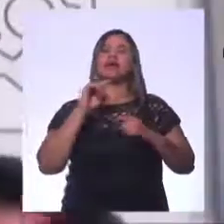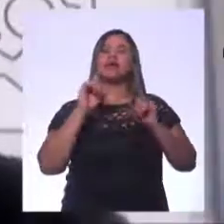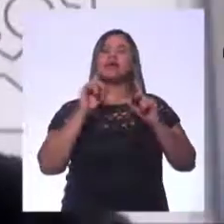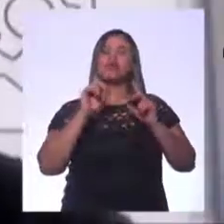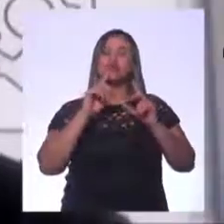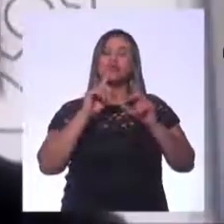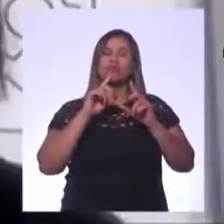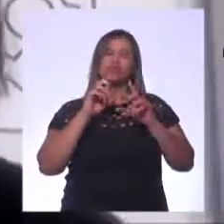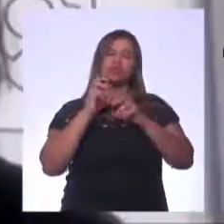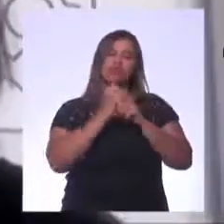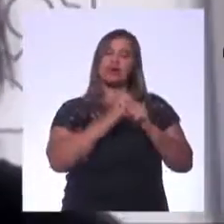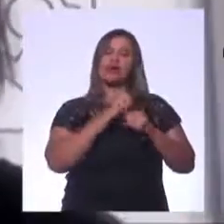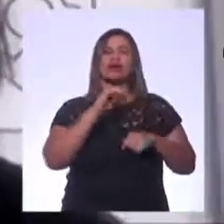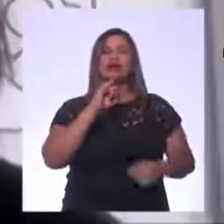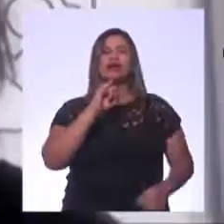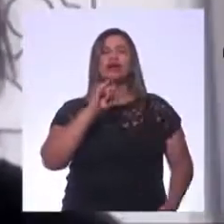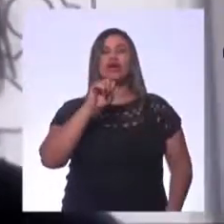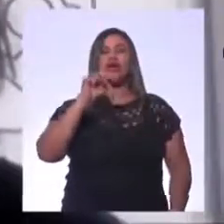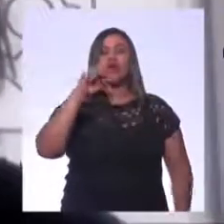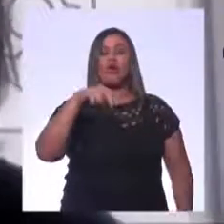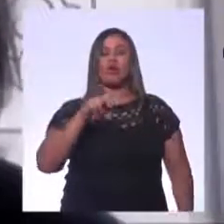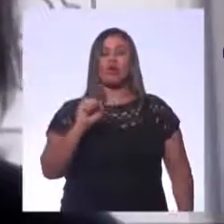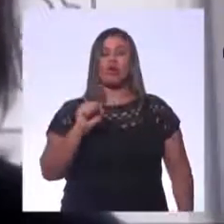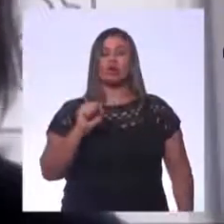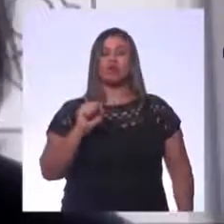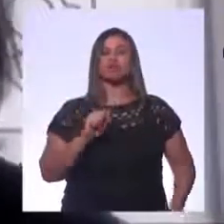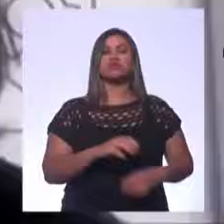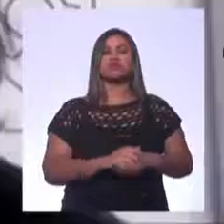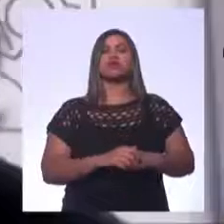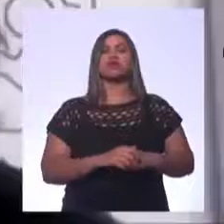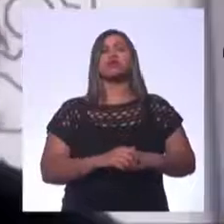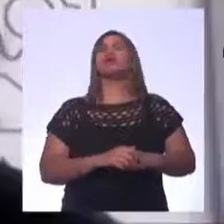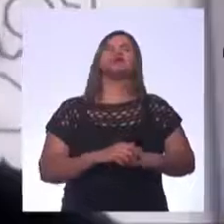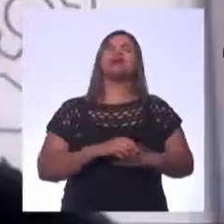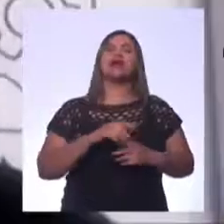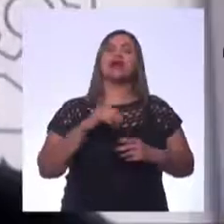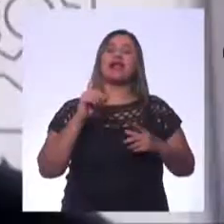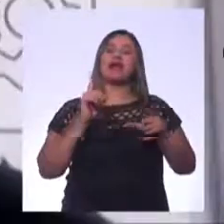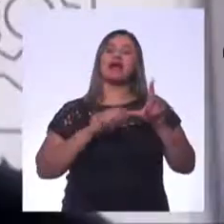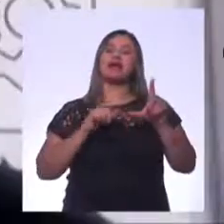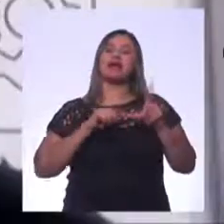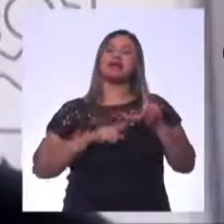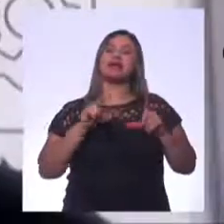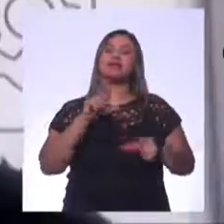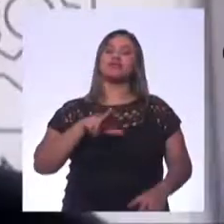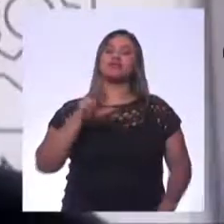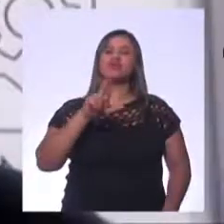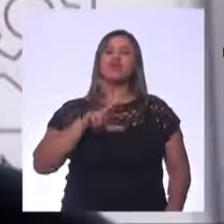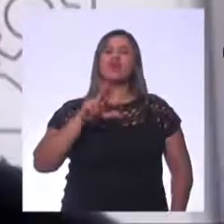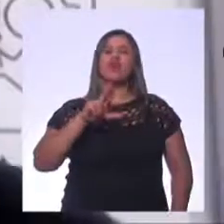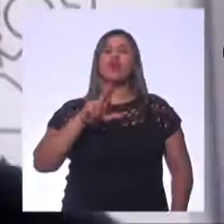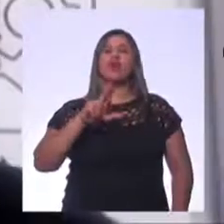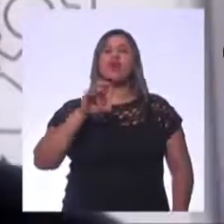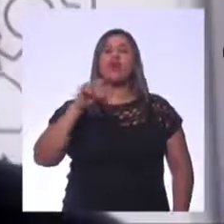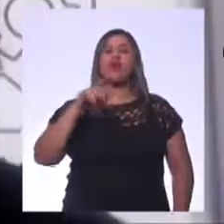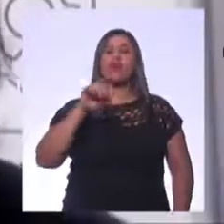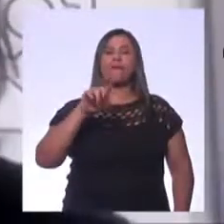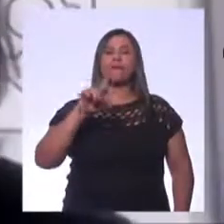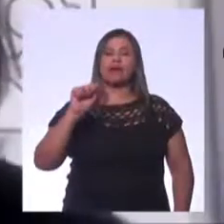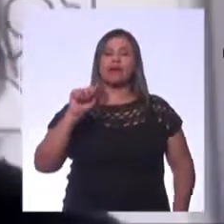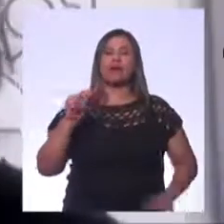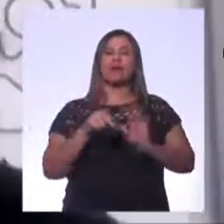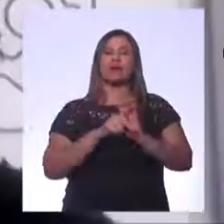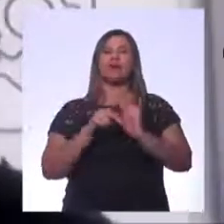o símbolo que é utilizado para medir é a letra ômega do alfabeto grego. Eu vou pedir